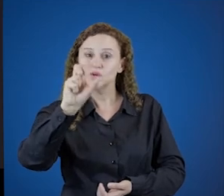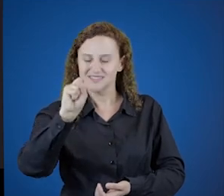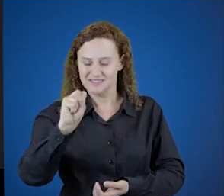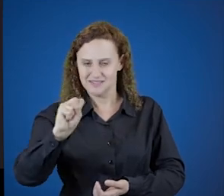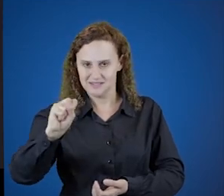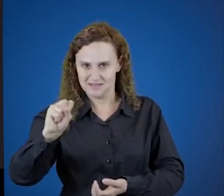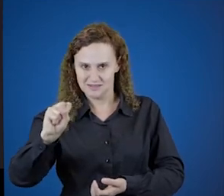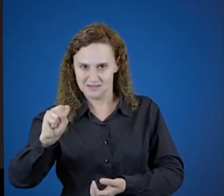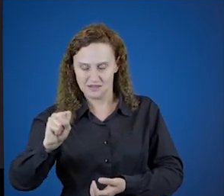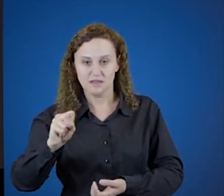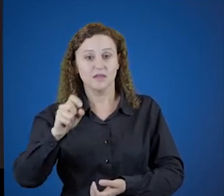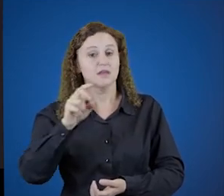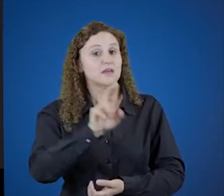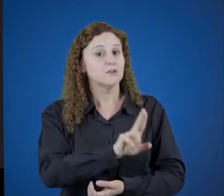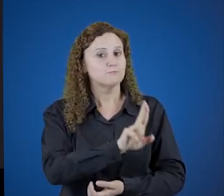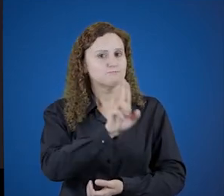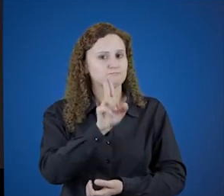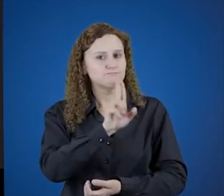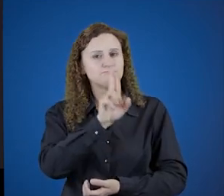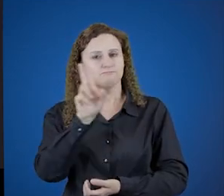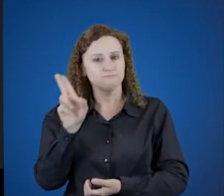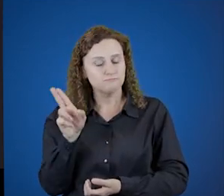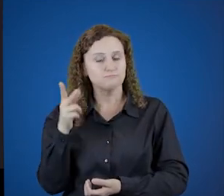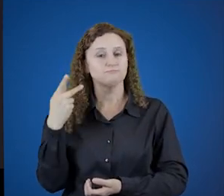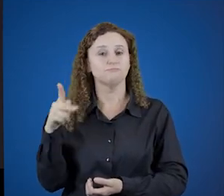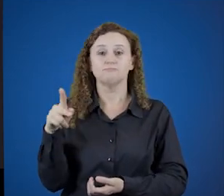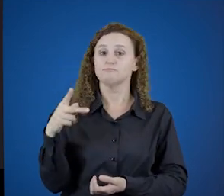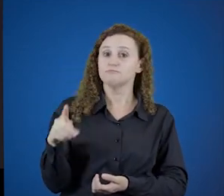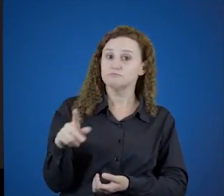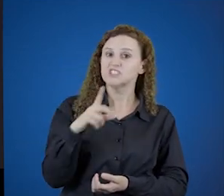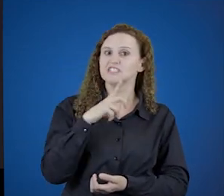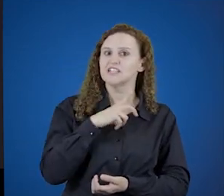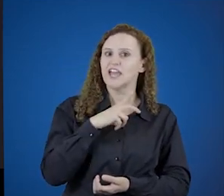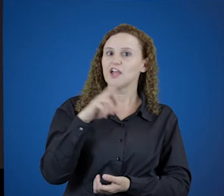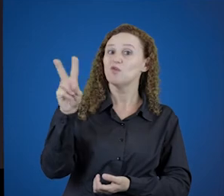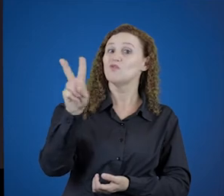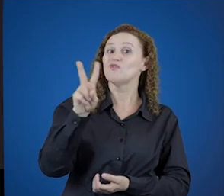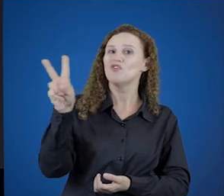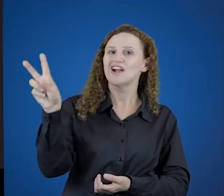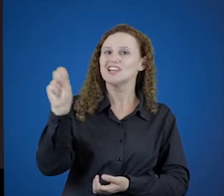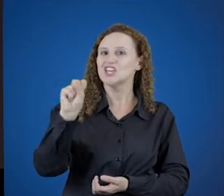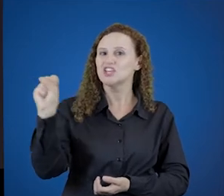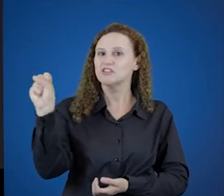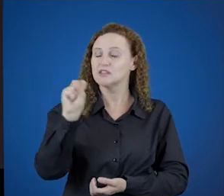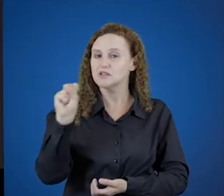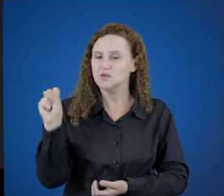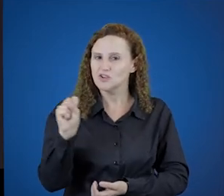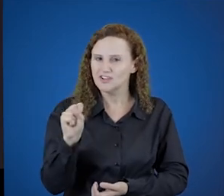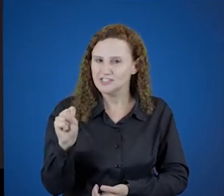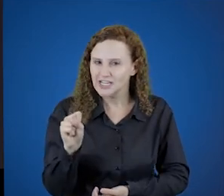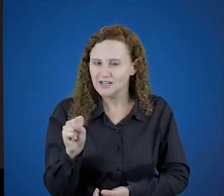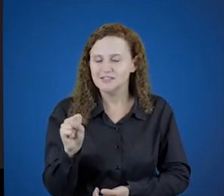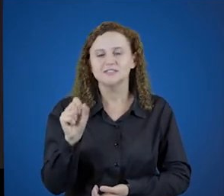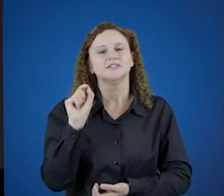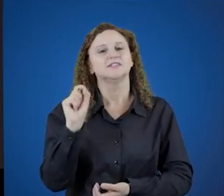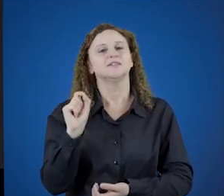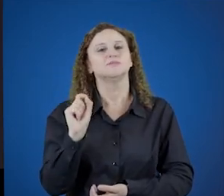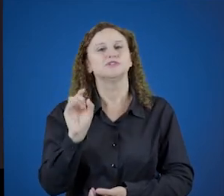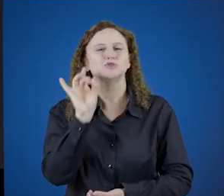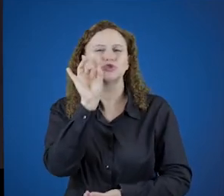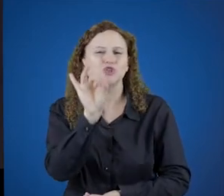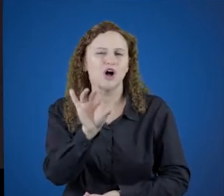e e estes nomes têm o vocativo singular